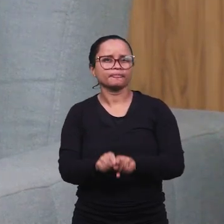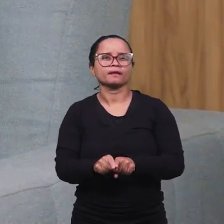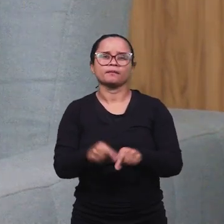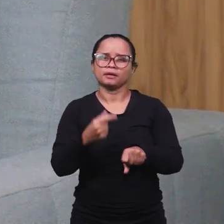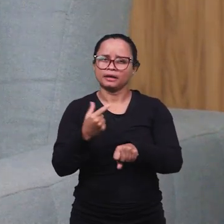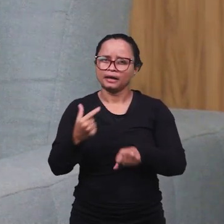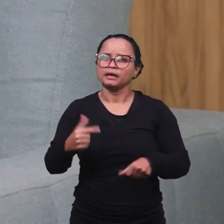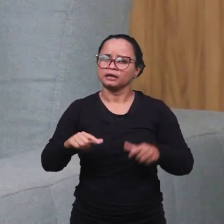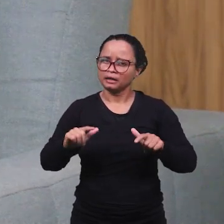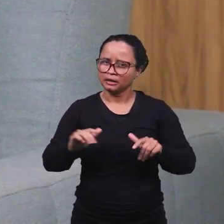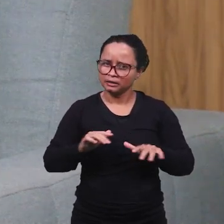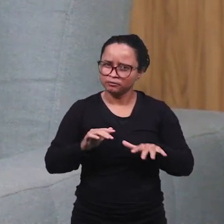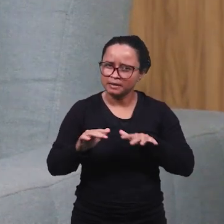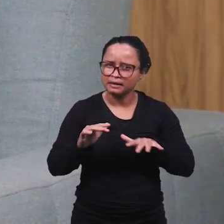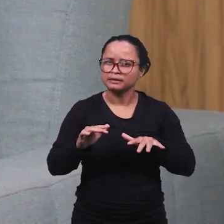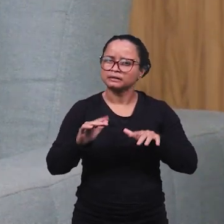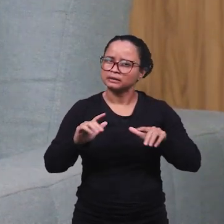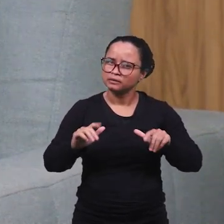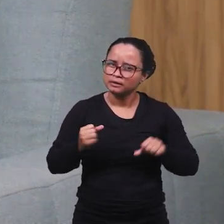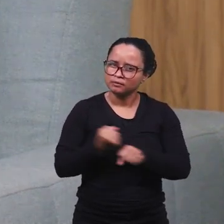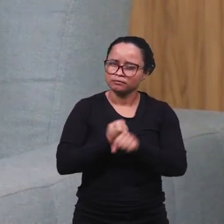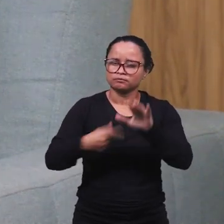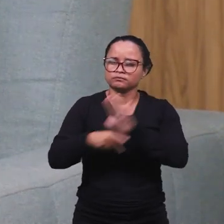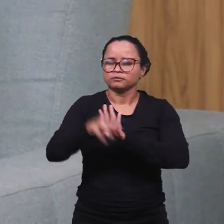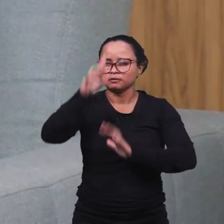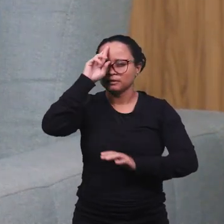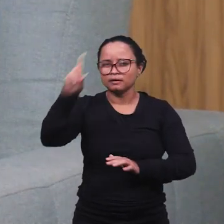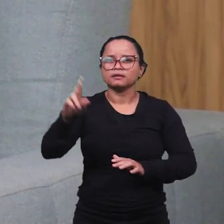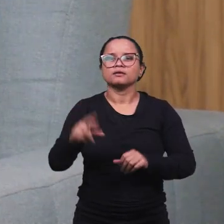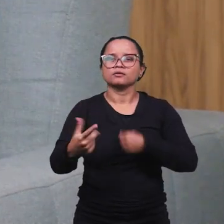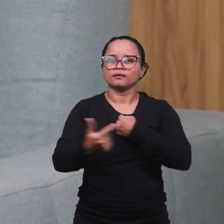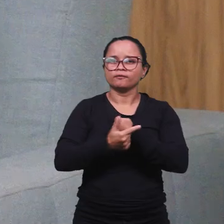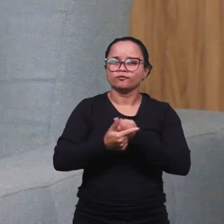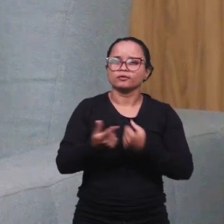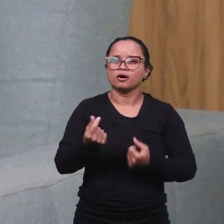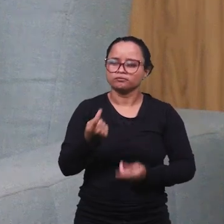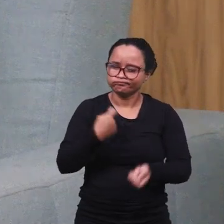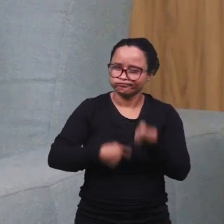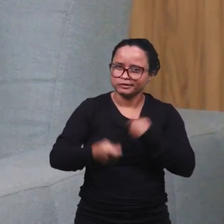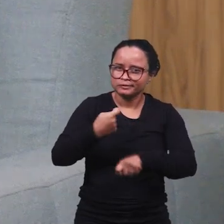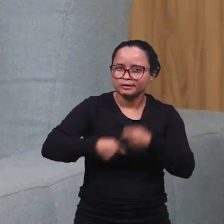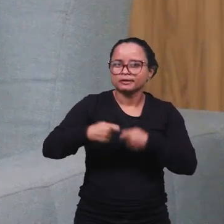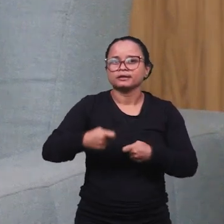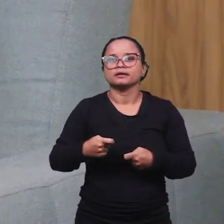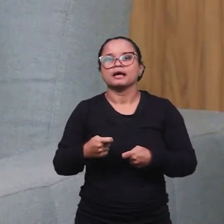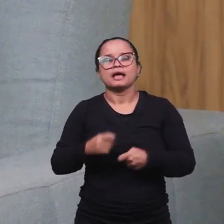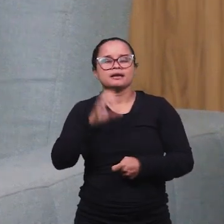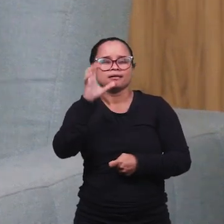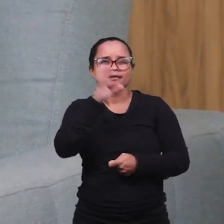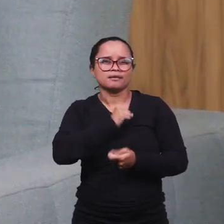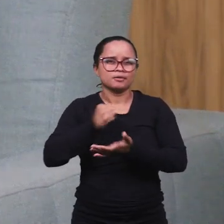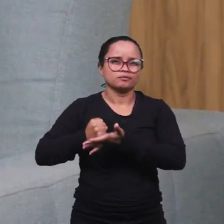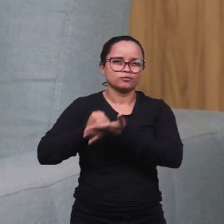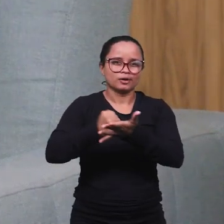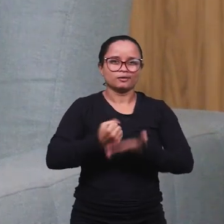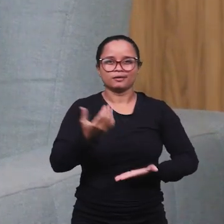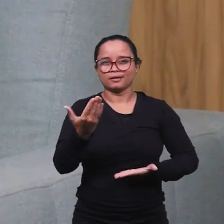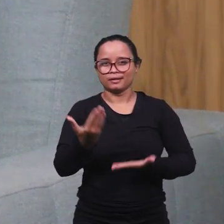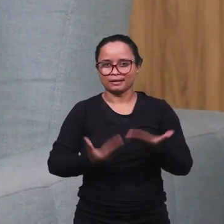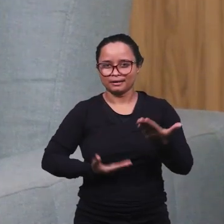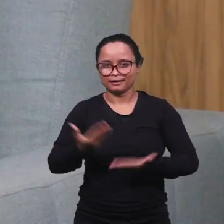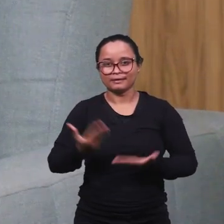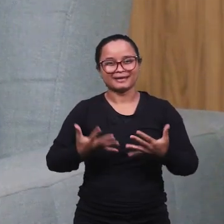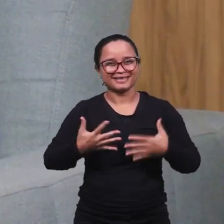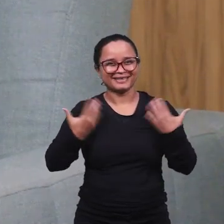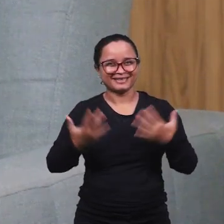também na obra de Deus, ele que é tesoureiro, que conta aqui, né, que ele ama assistir o rebanho e